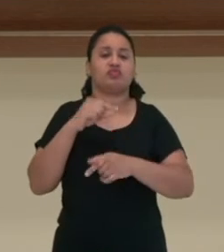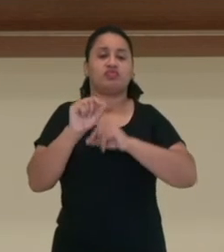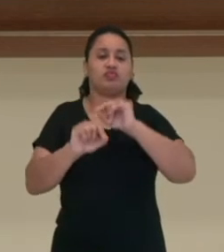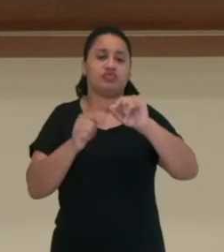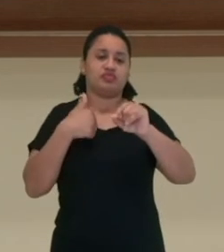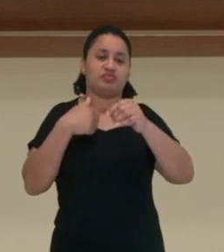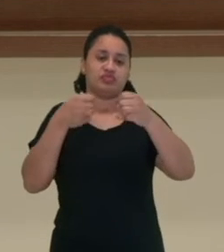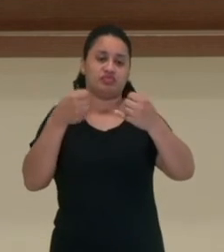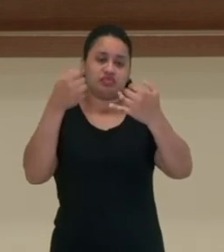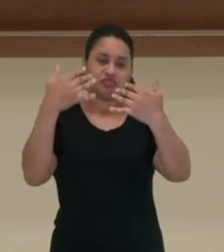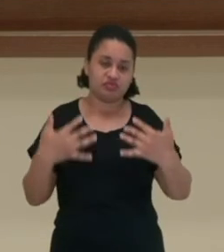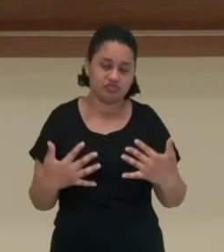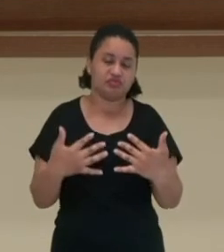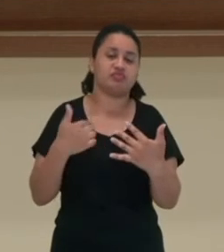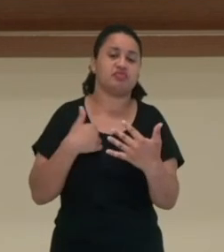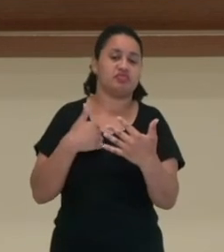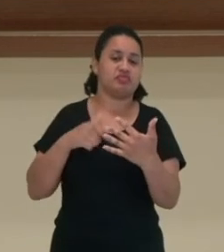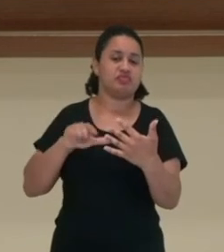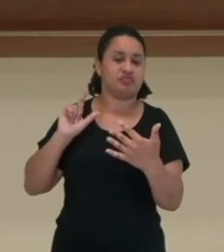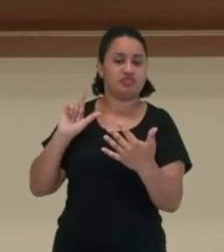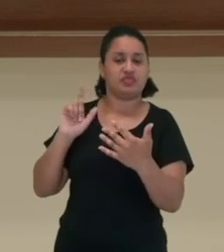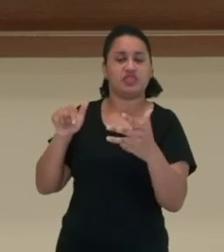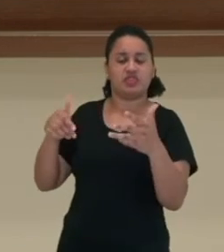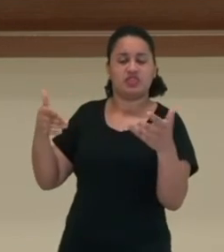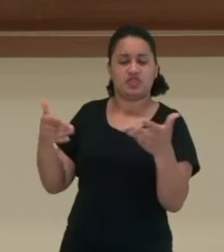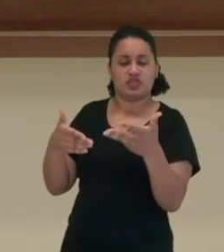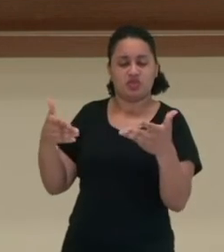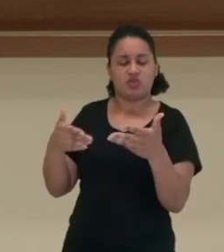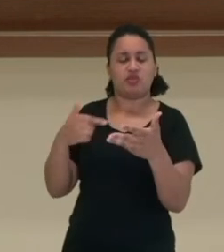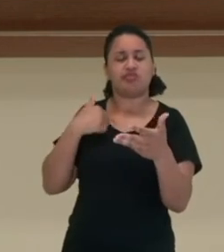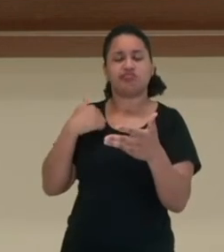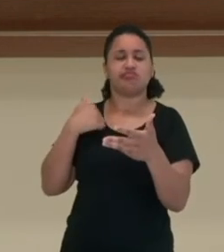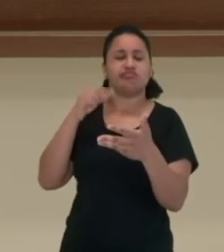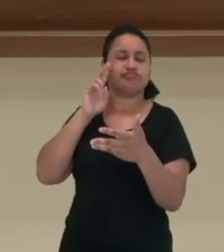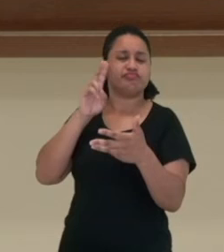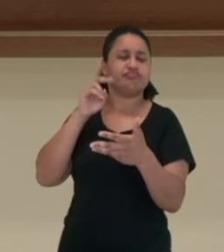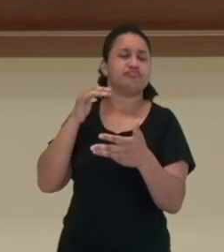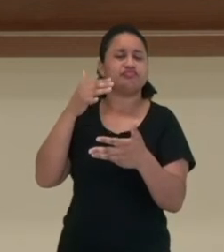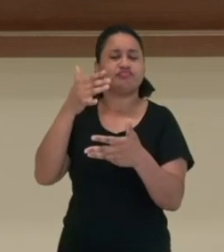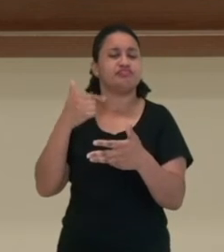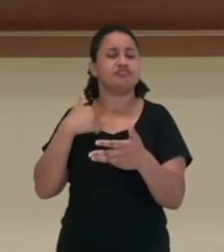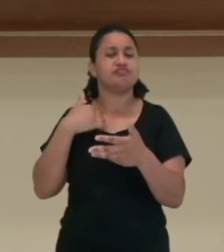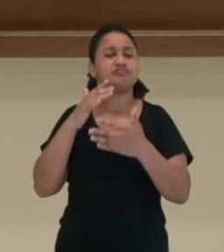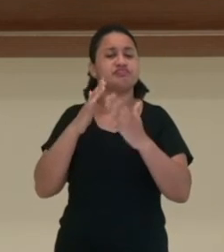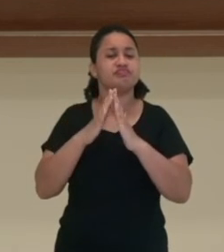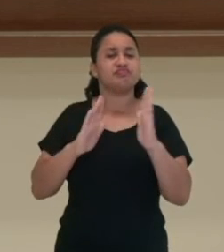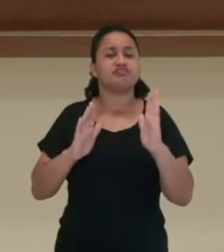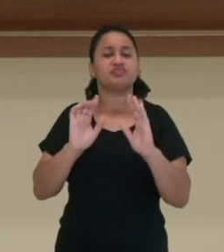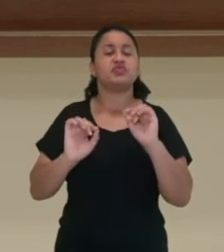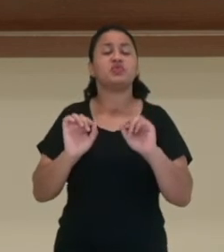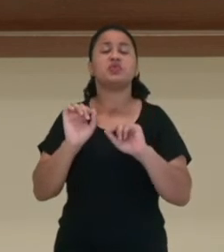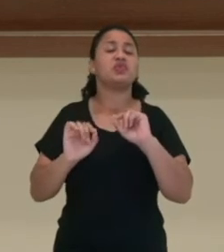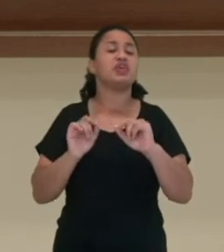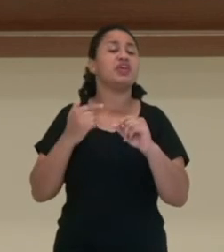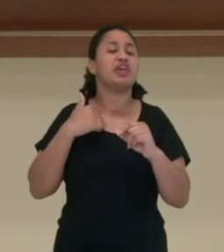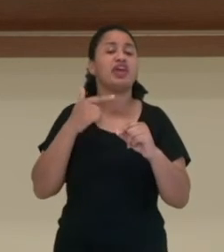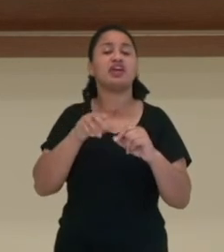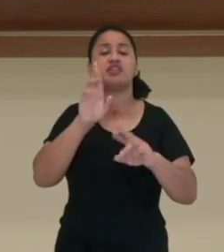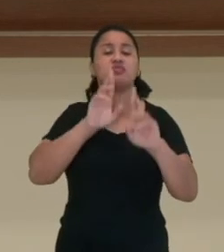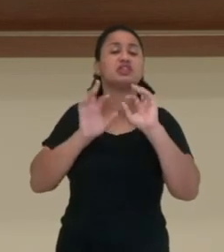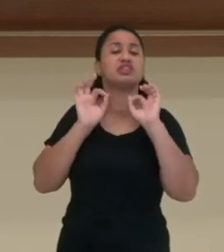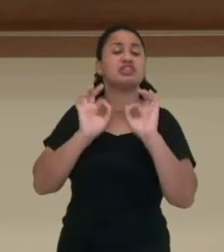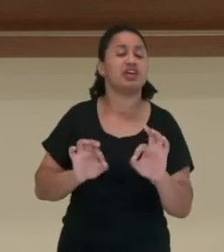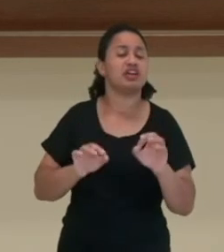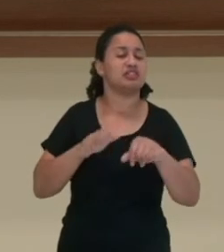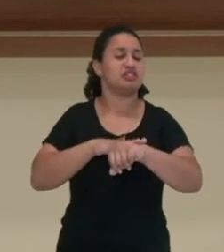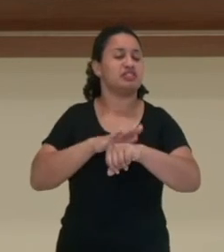já conversou nos vídeos anteriores e do que a gente relembrou nessa retomada, qual seria a alternativa correta?